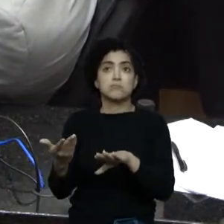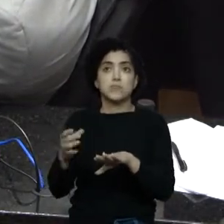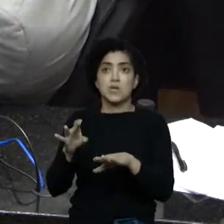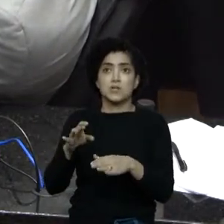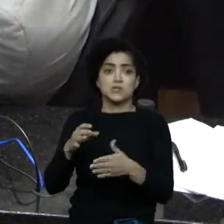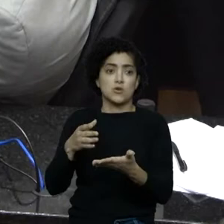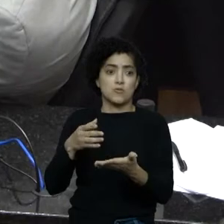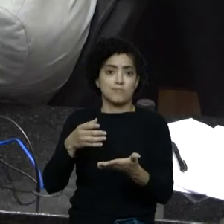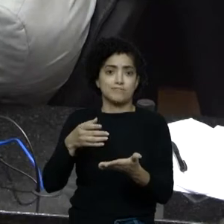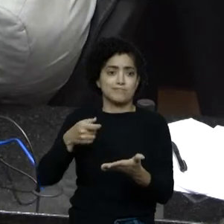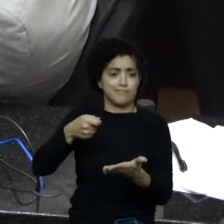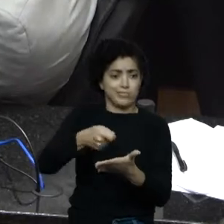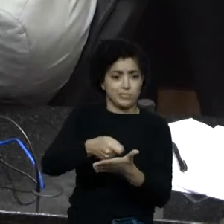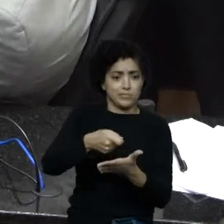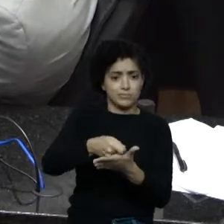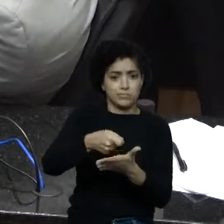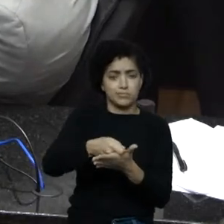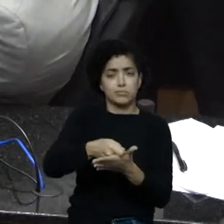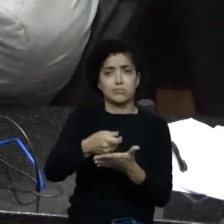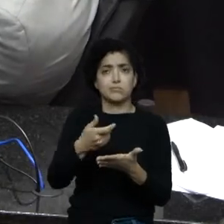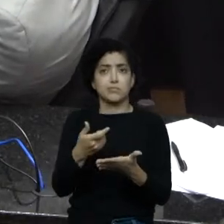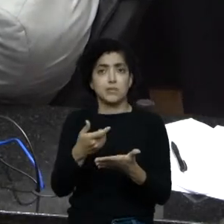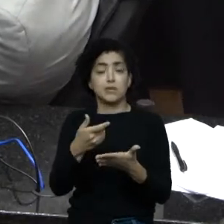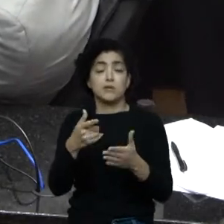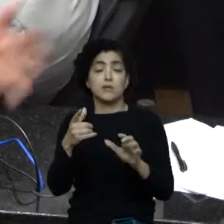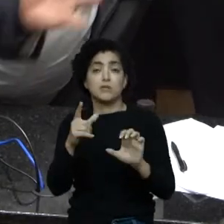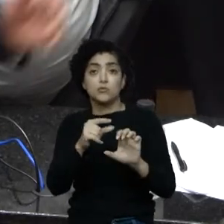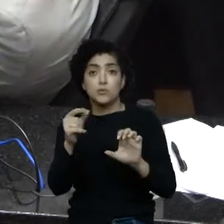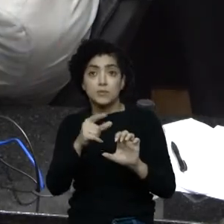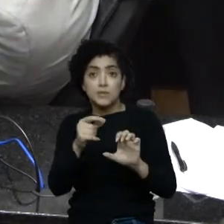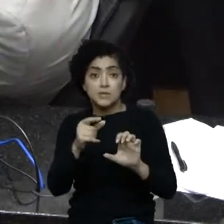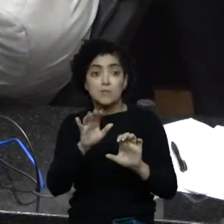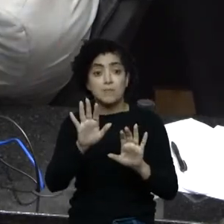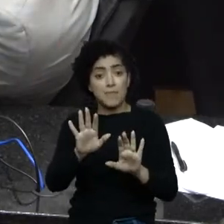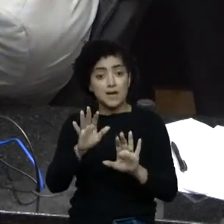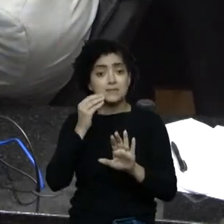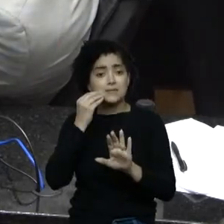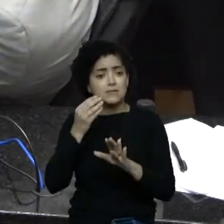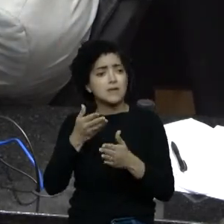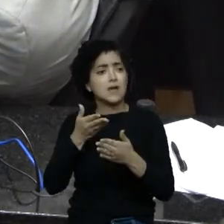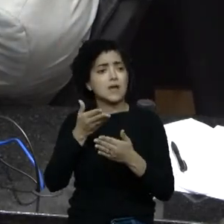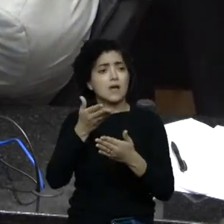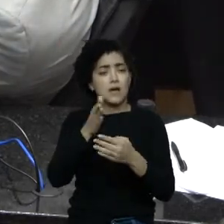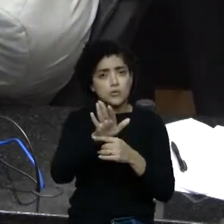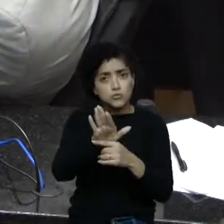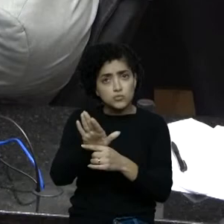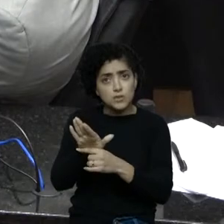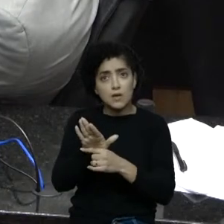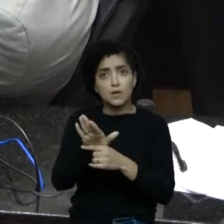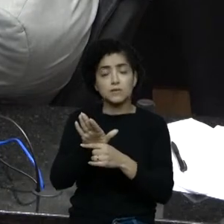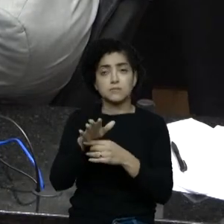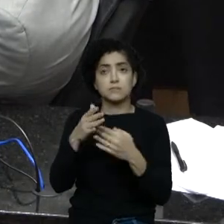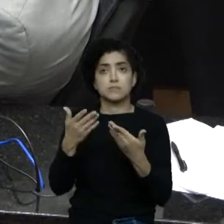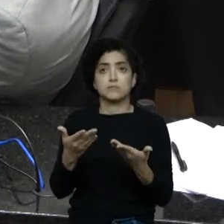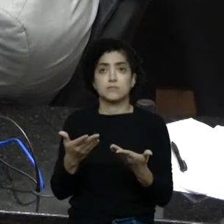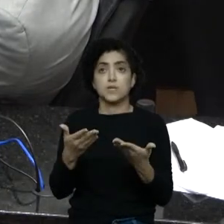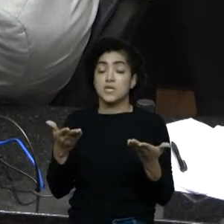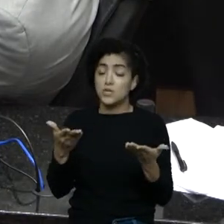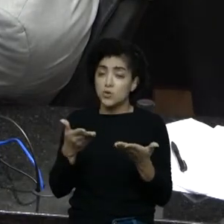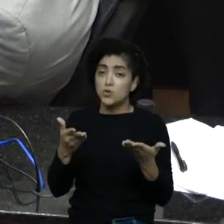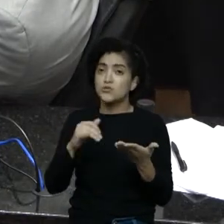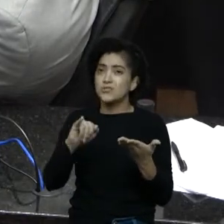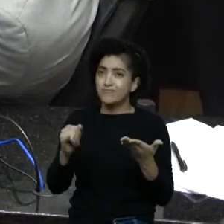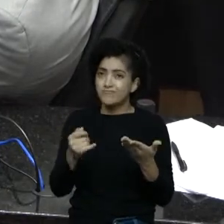Enfiar a faca no empreendedor tentar ajudar contribuir de alguma forma ah e hoje é uma